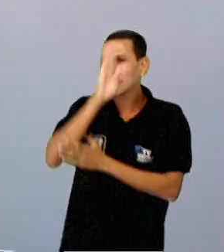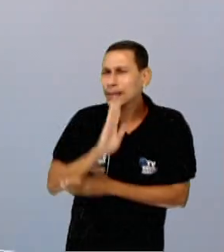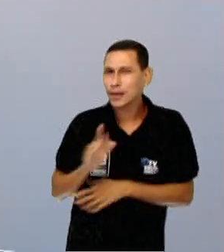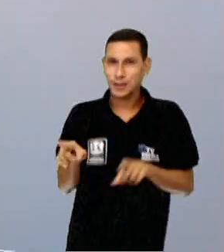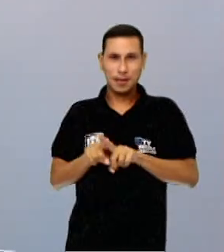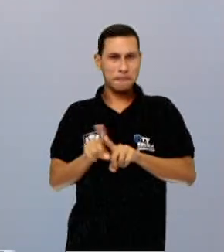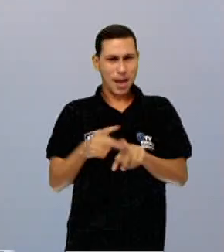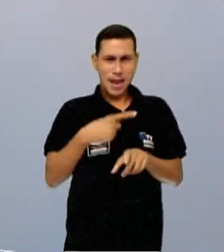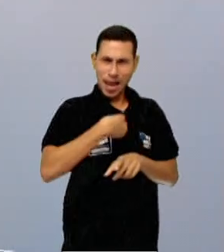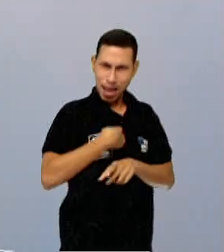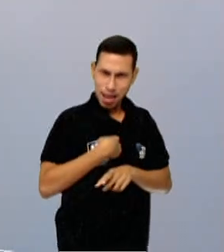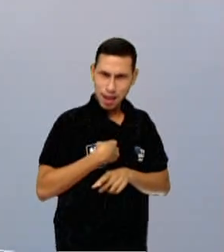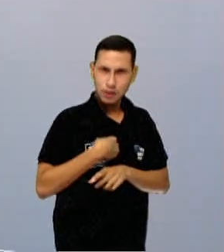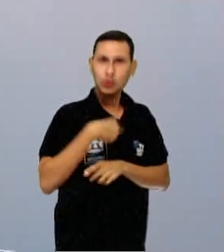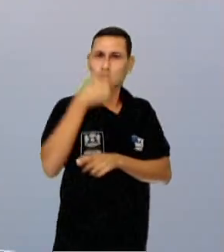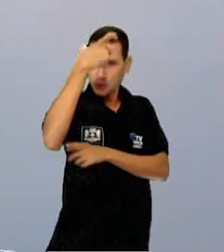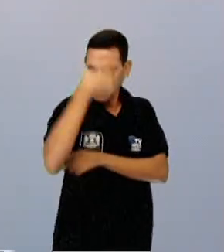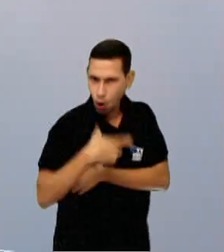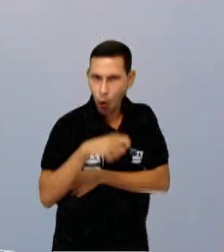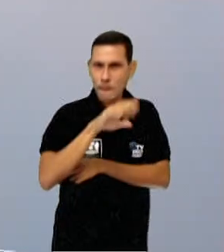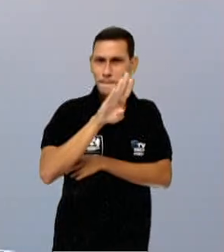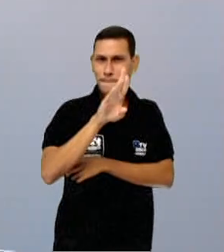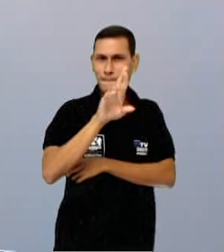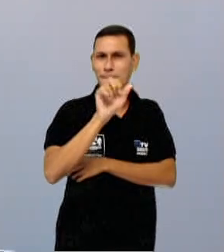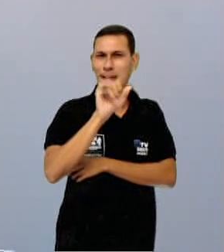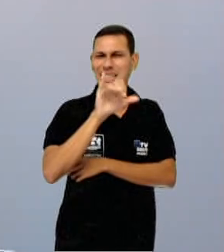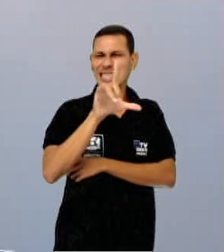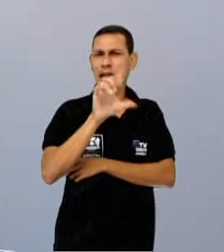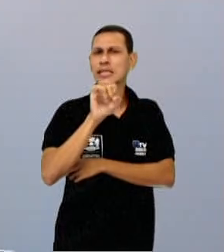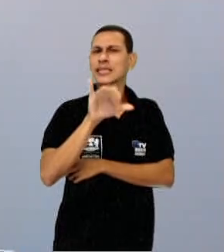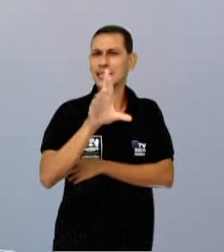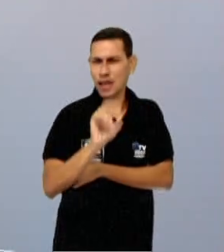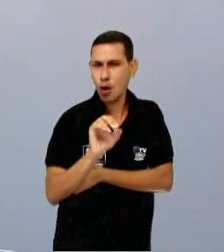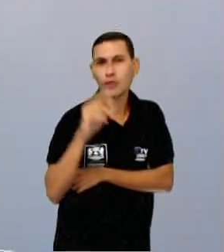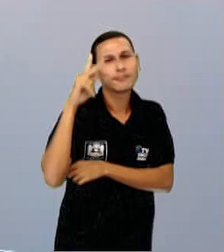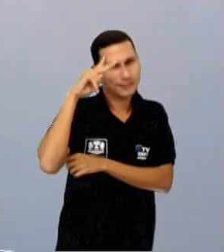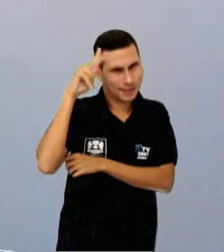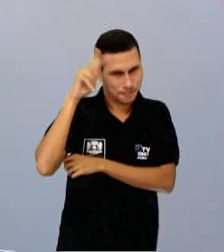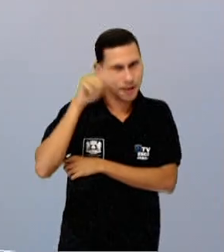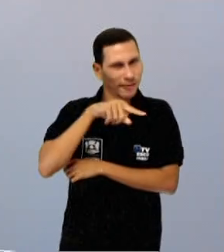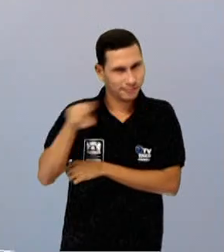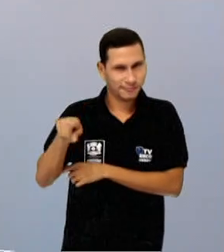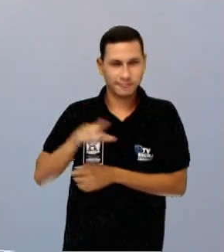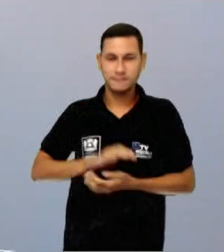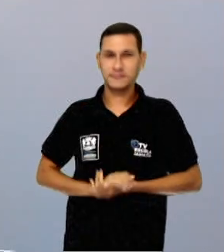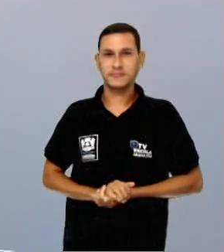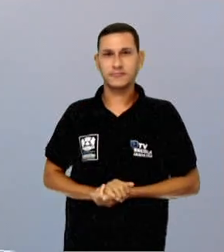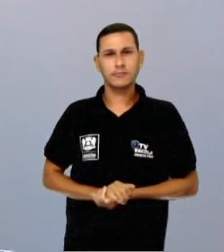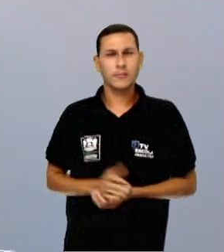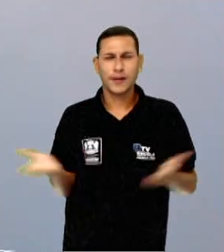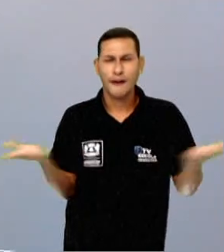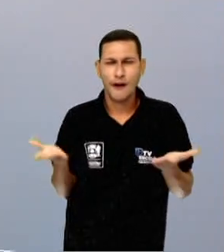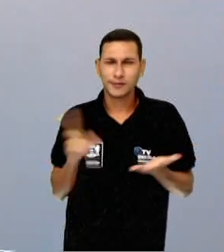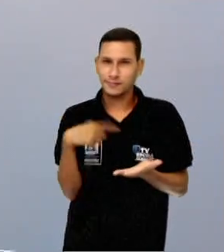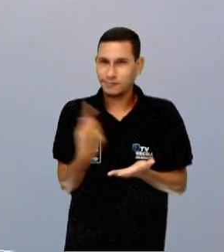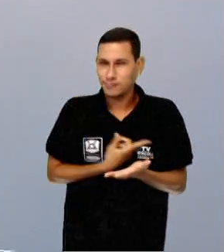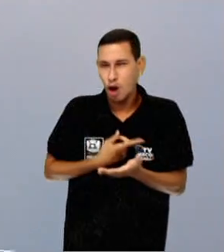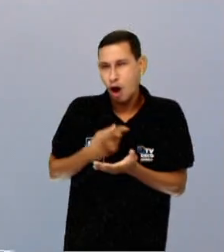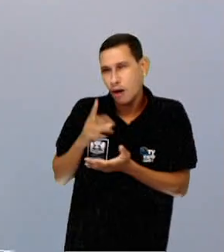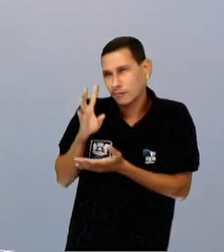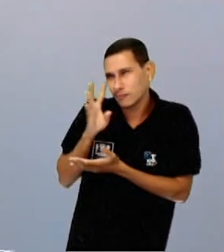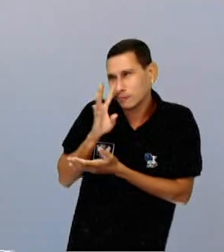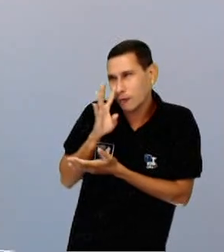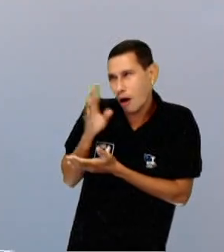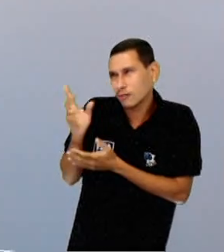I am brazilian acredito que vocês lembram disso então vamos dar uma olhada